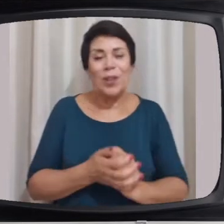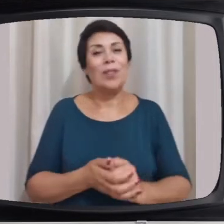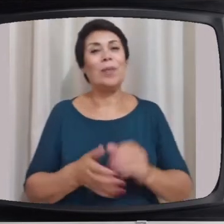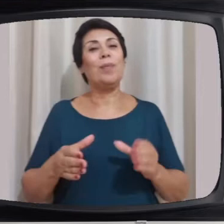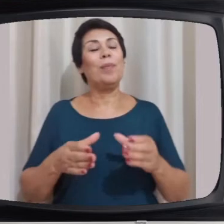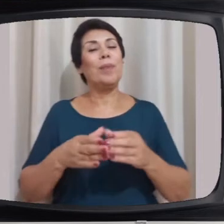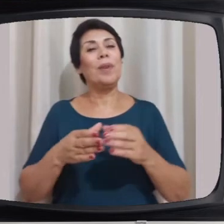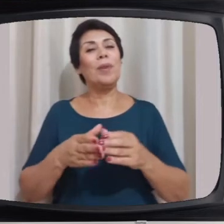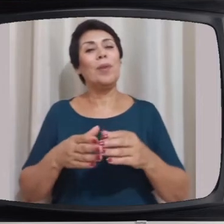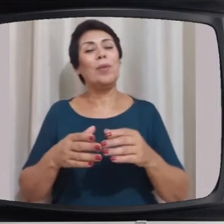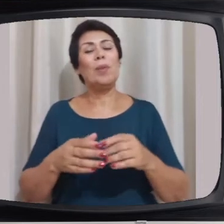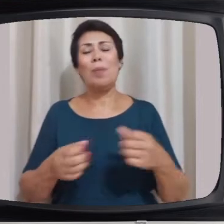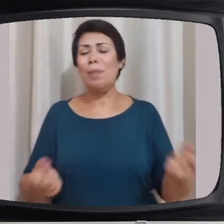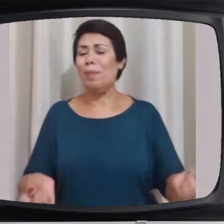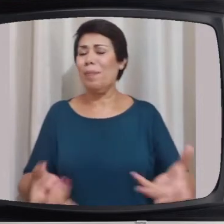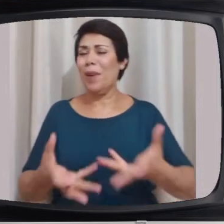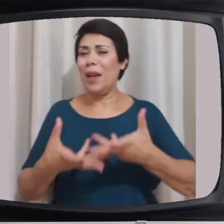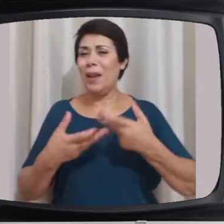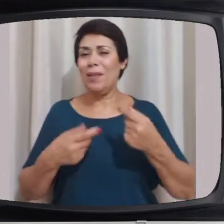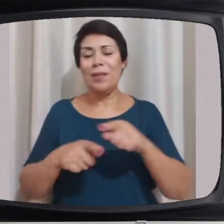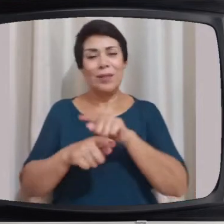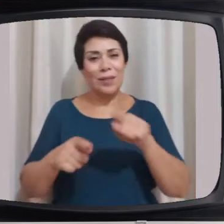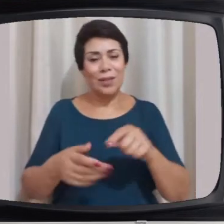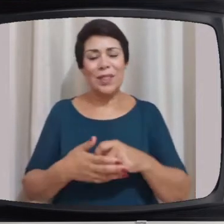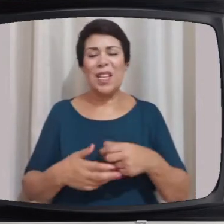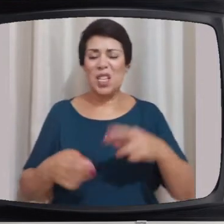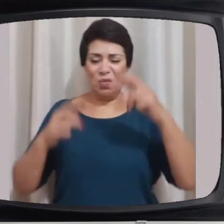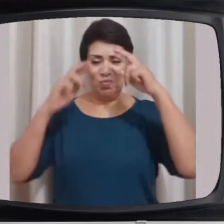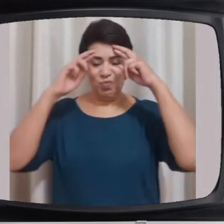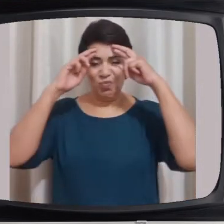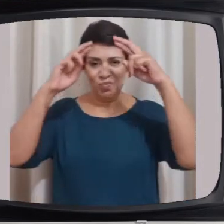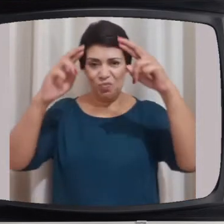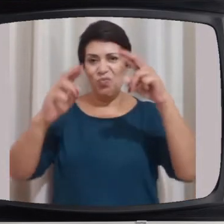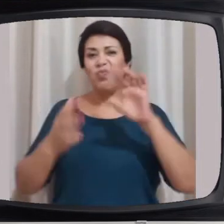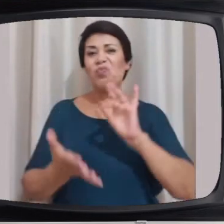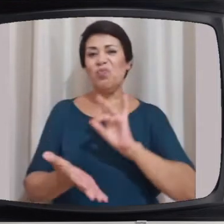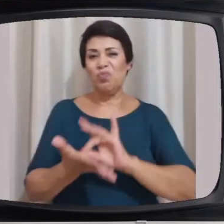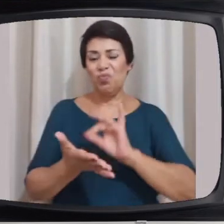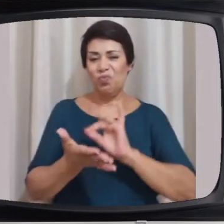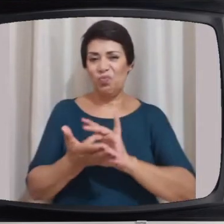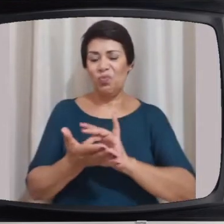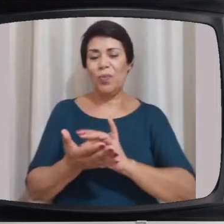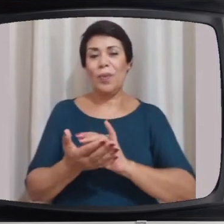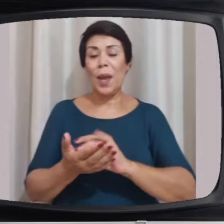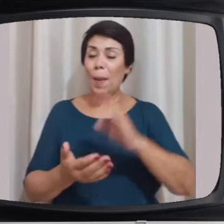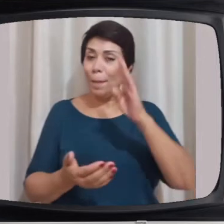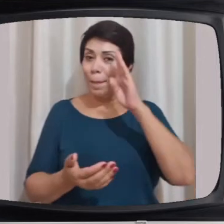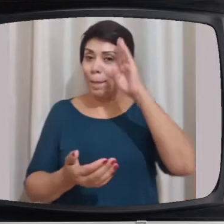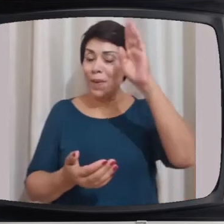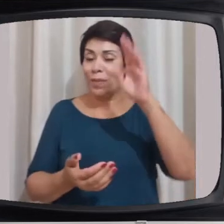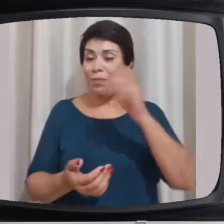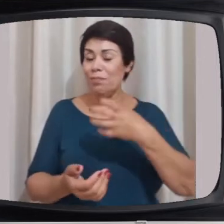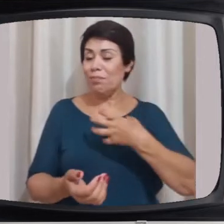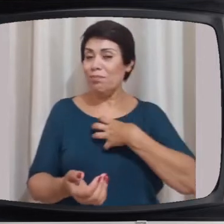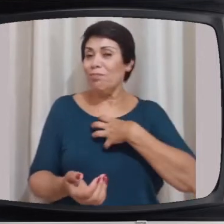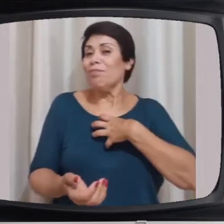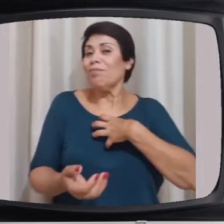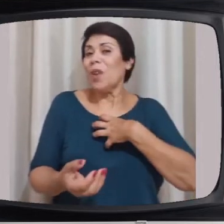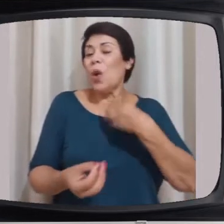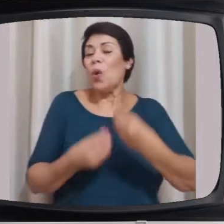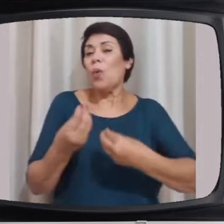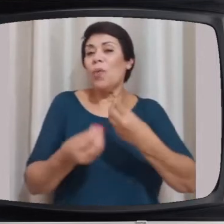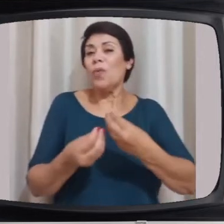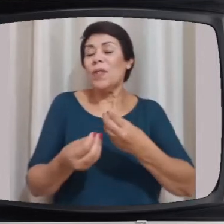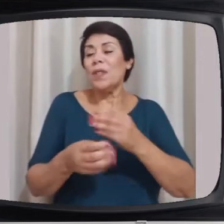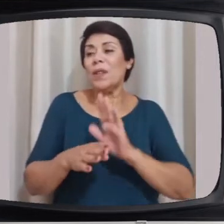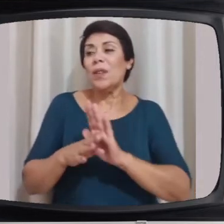banda sensacional que vocês são, que eu respeito muito, mas principalmente pela maneira como vocês